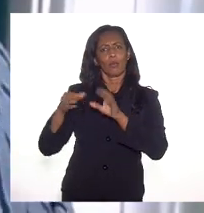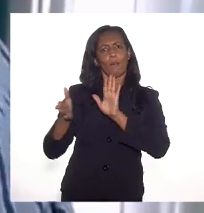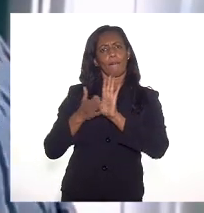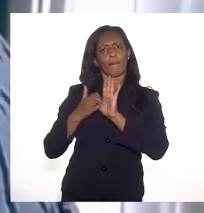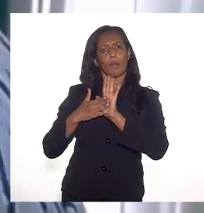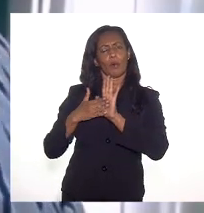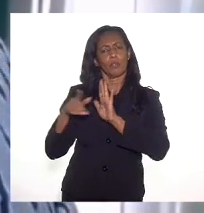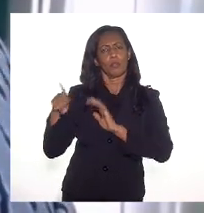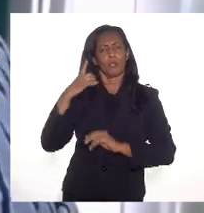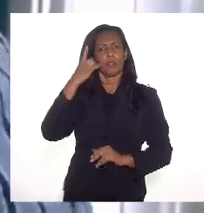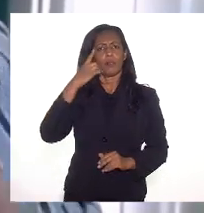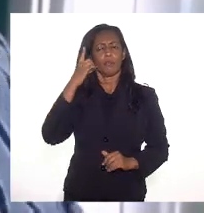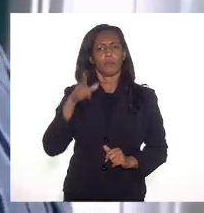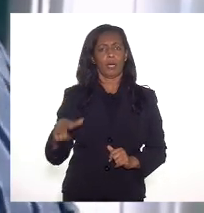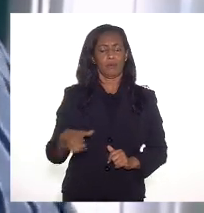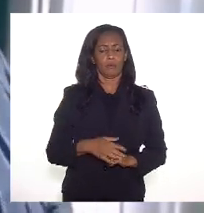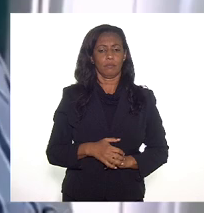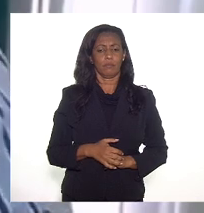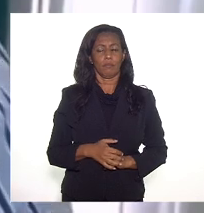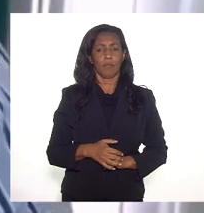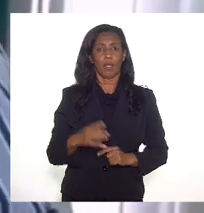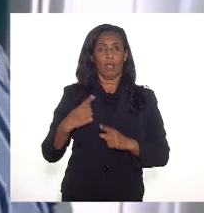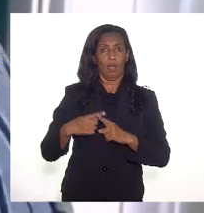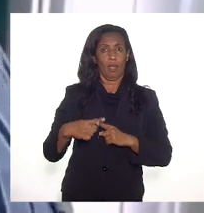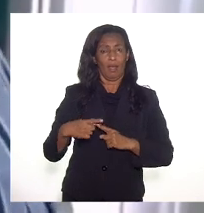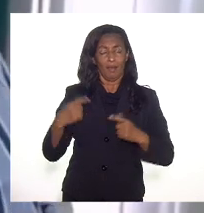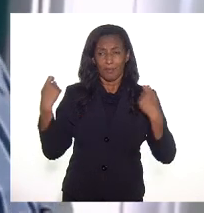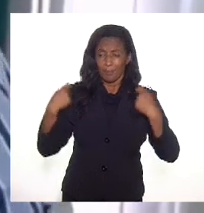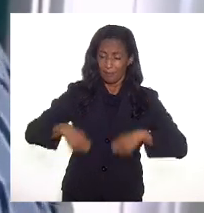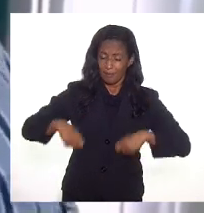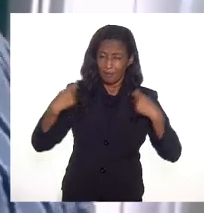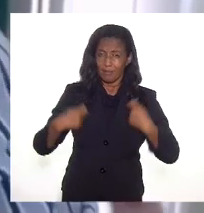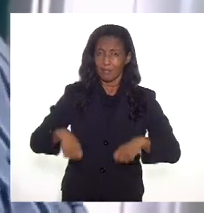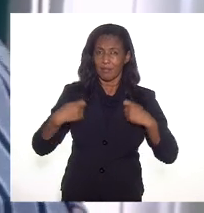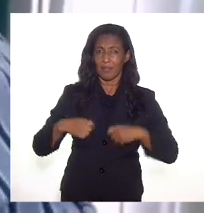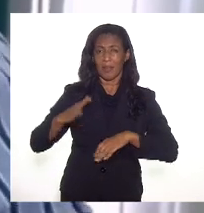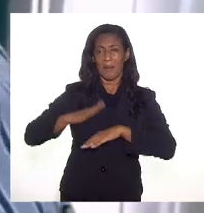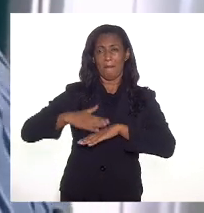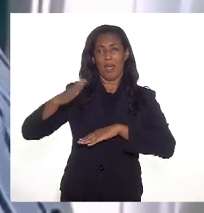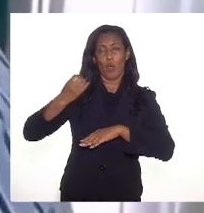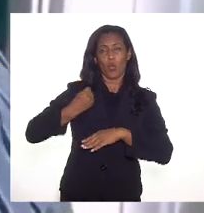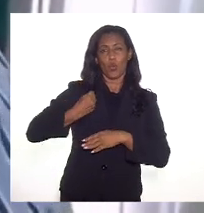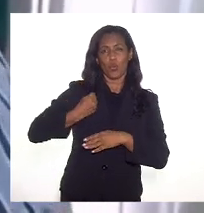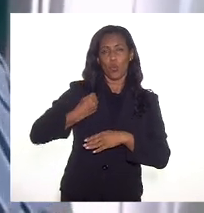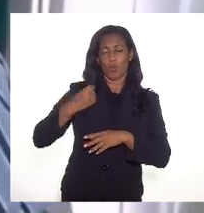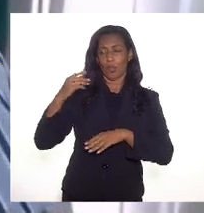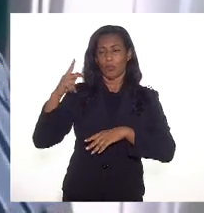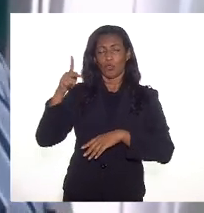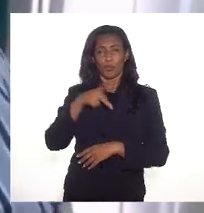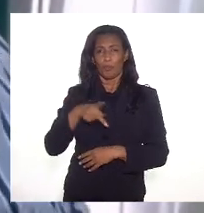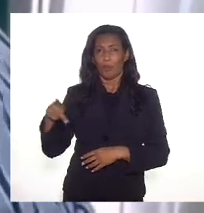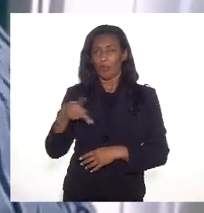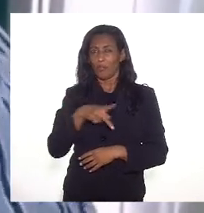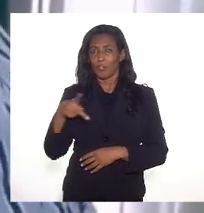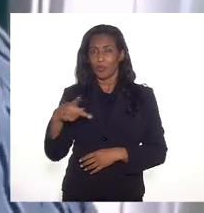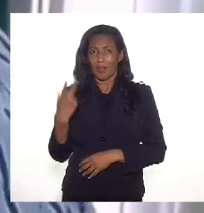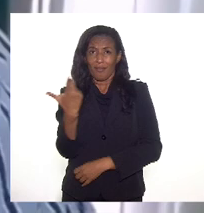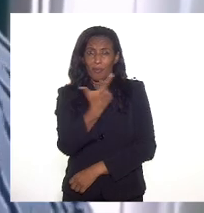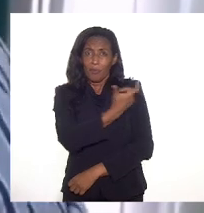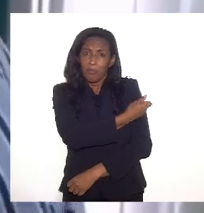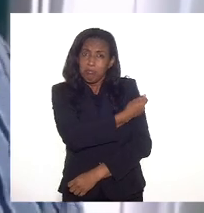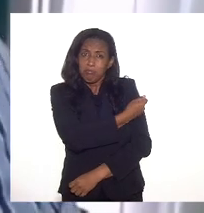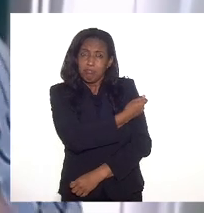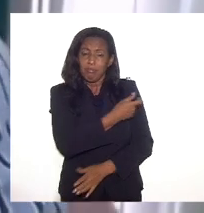Flávio Serafini? É que, em função da necessidade de que haja o maior número possível de profissionais de educação